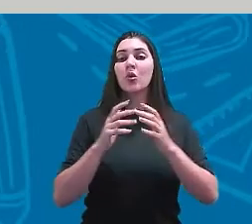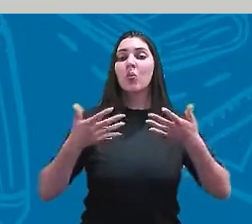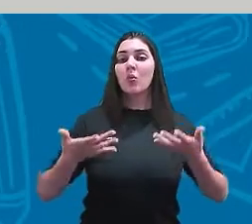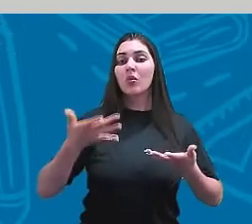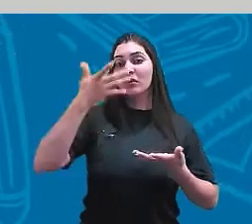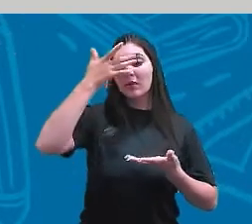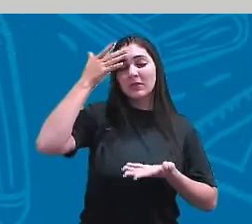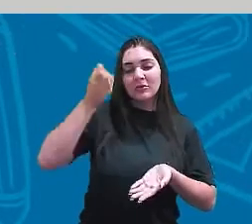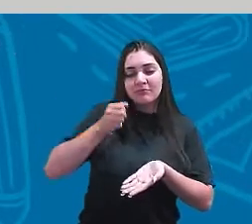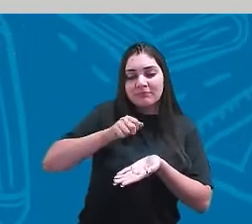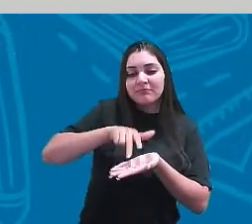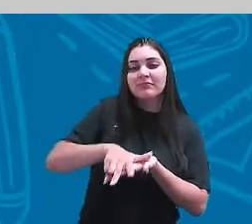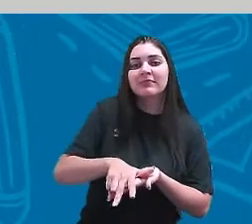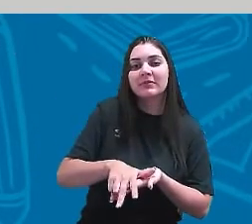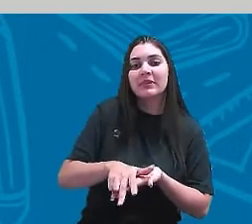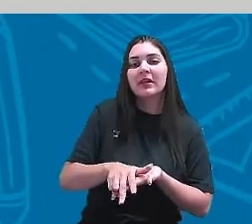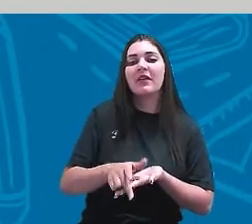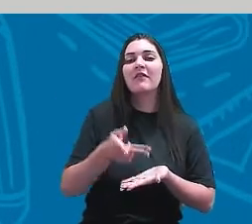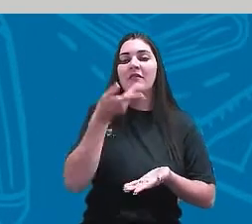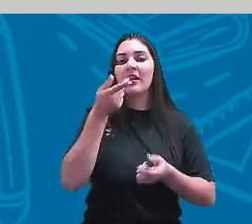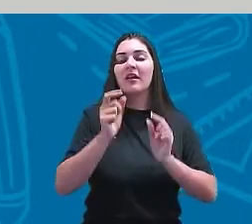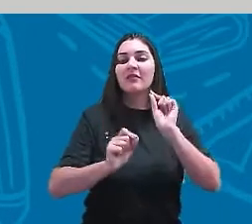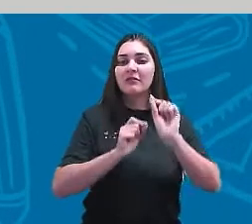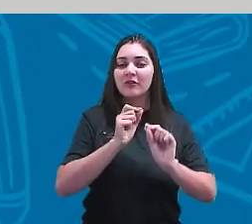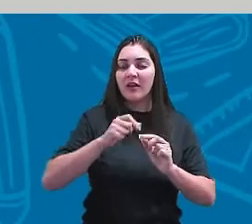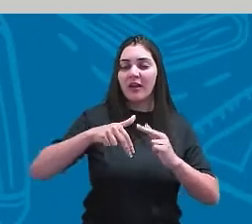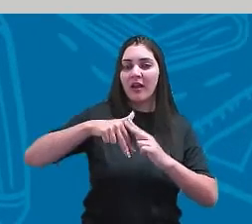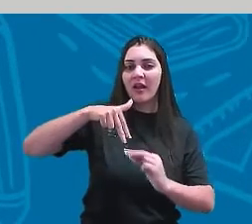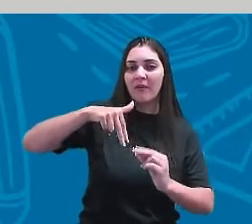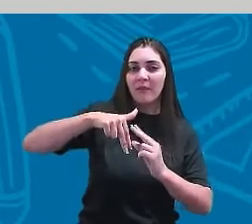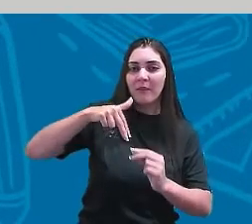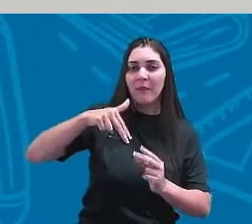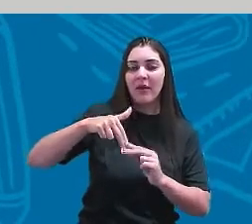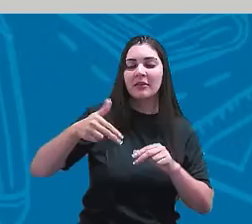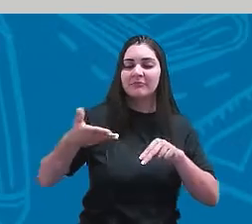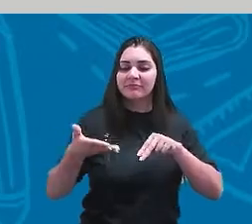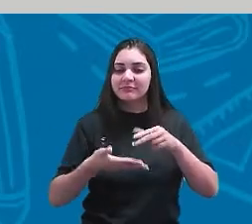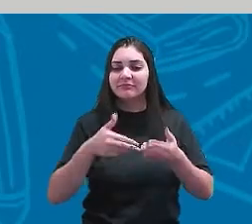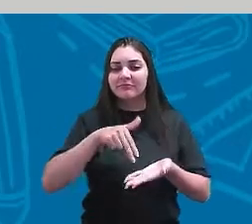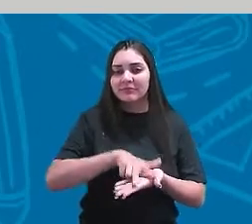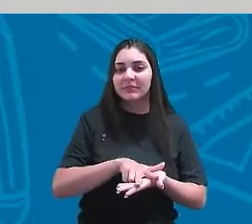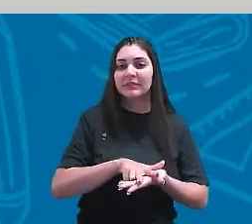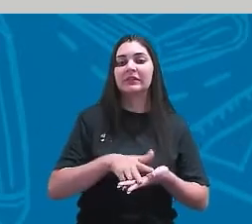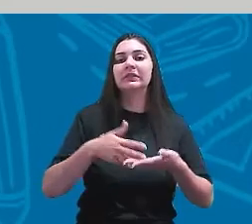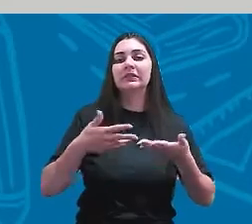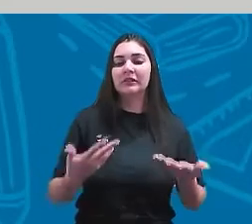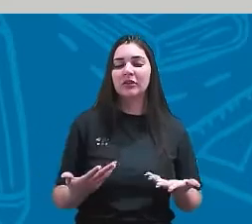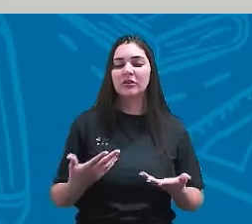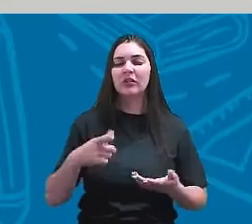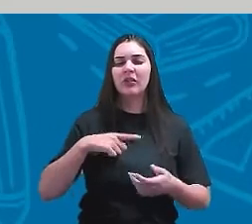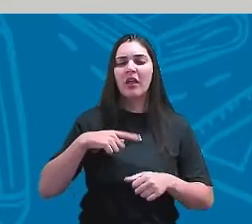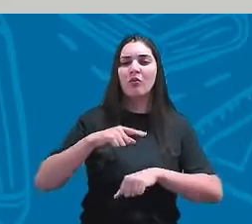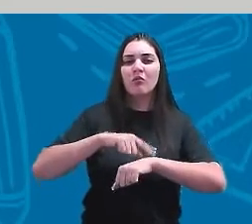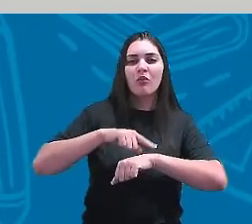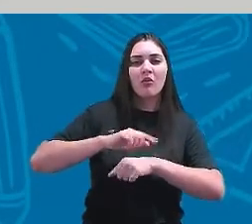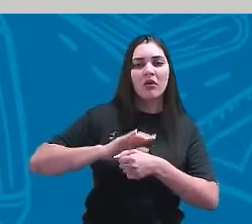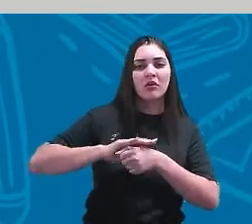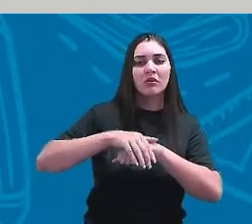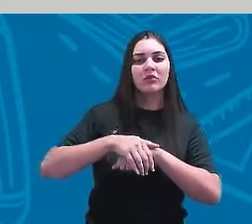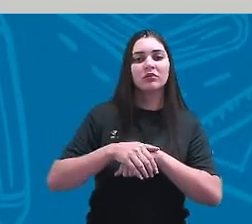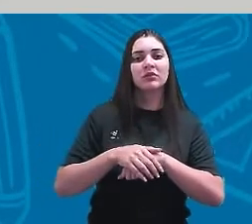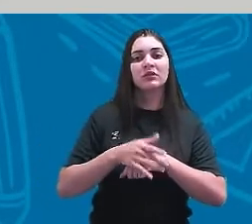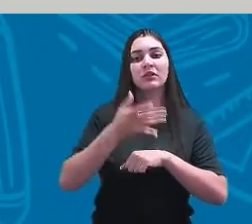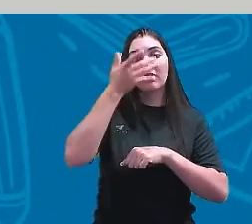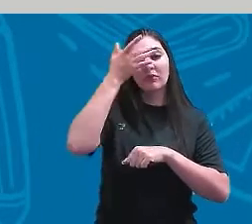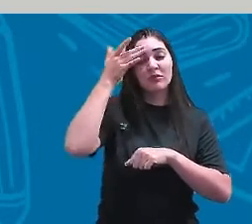caía, dizia que foi a perna cabeluda que vinha e dava uma rasteira para você cair. Então, chegava assim, tal horário da noite, as pessoas já não